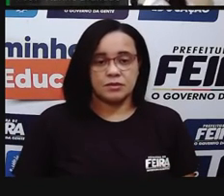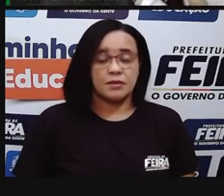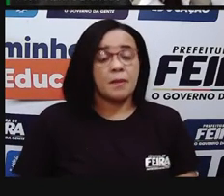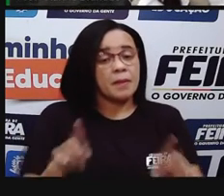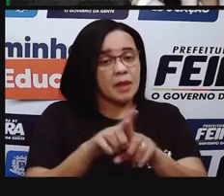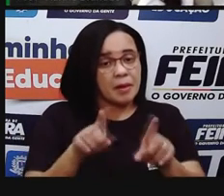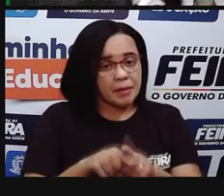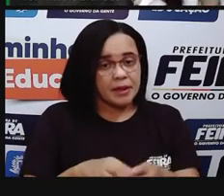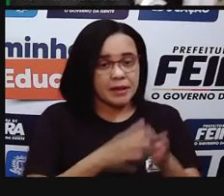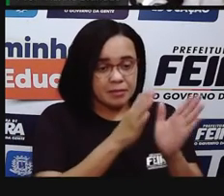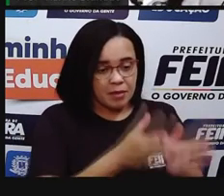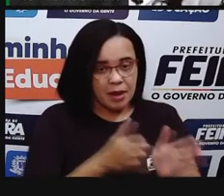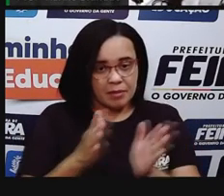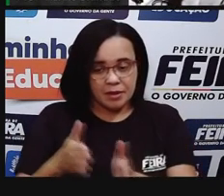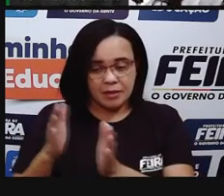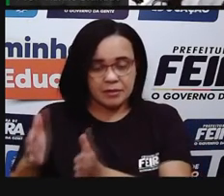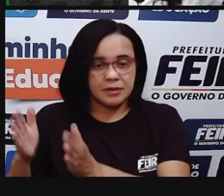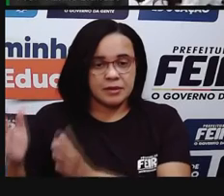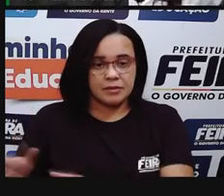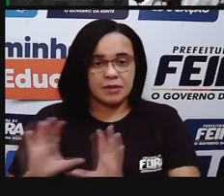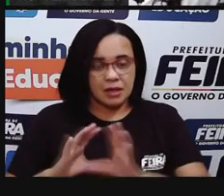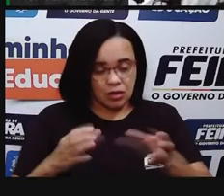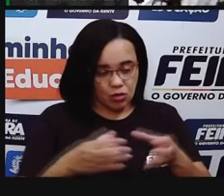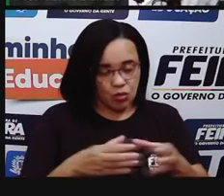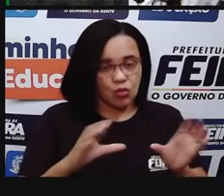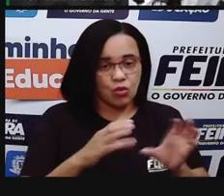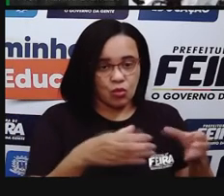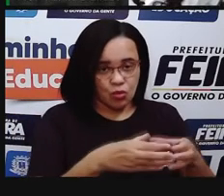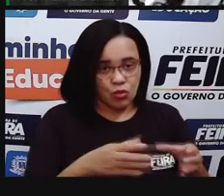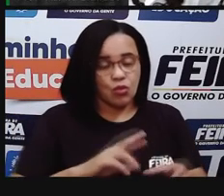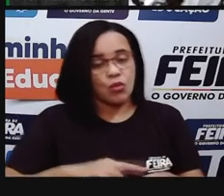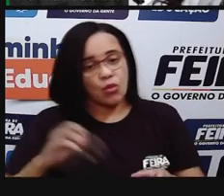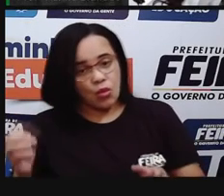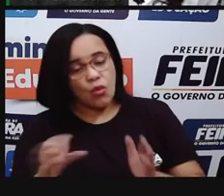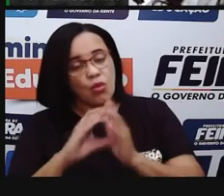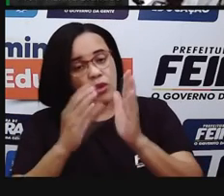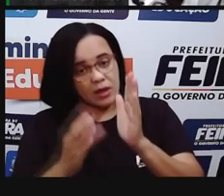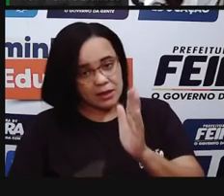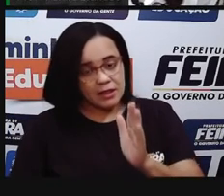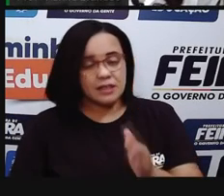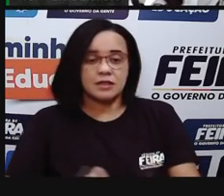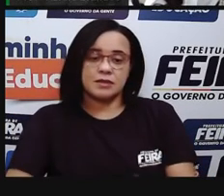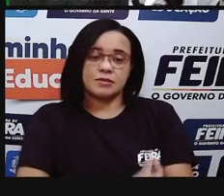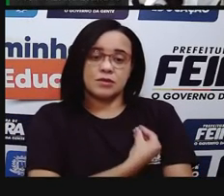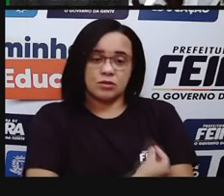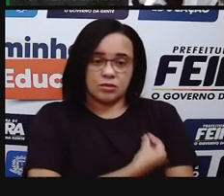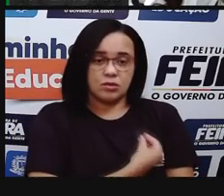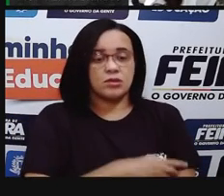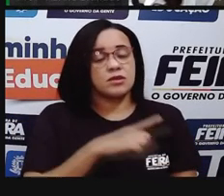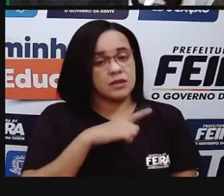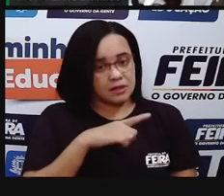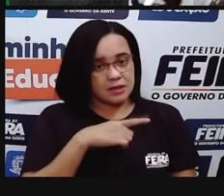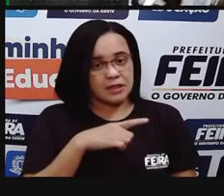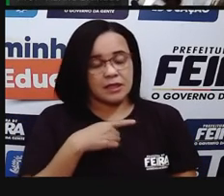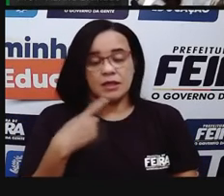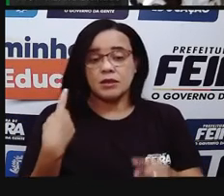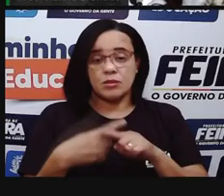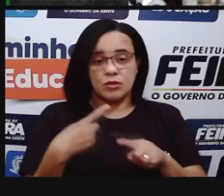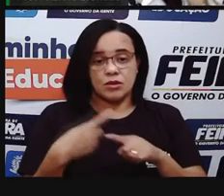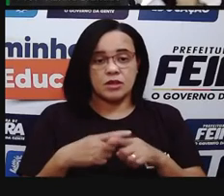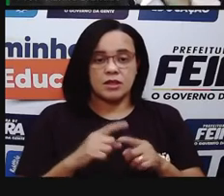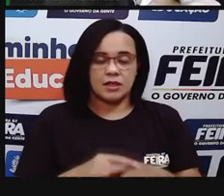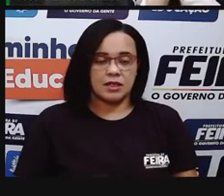temos características. Percebe que a gente foi saindo de um grande grupo, que é esse reino dos animais, né? Esse reino